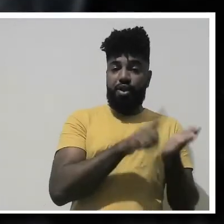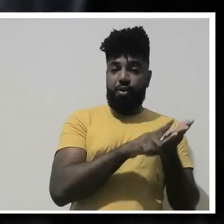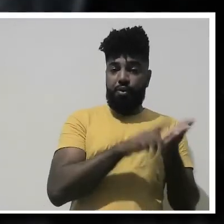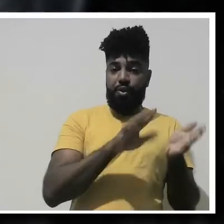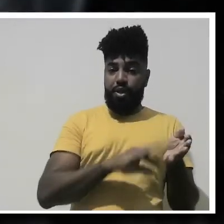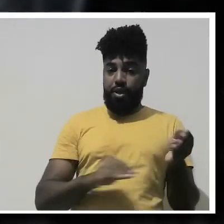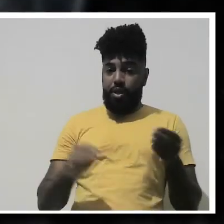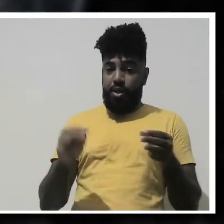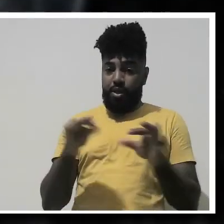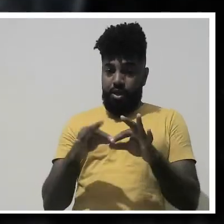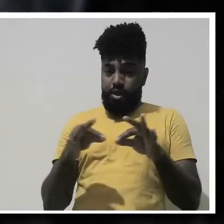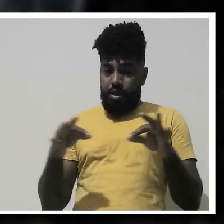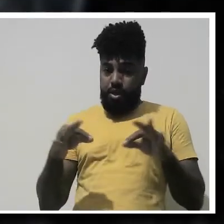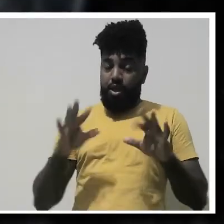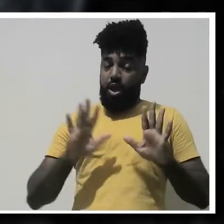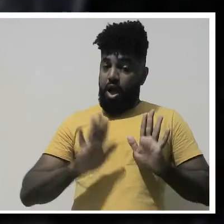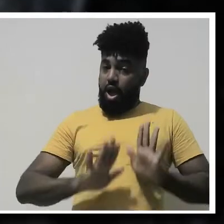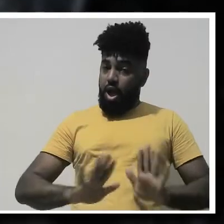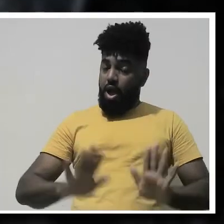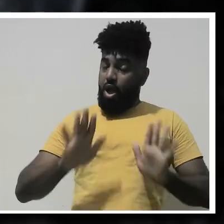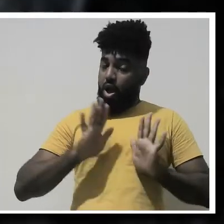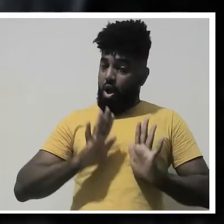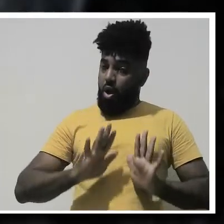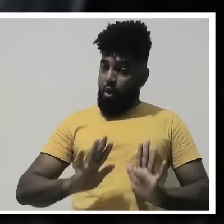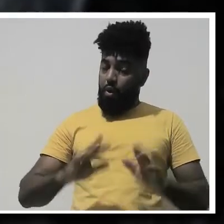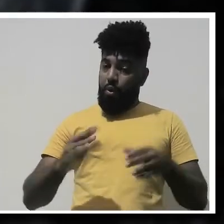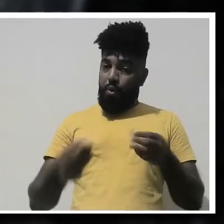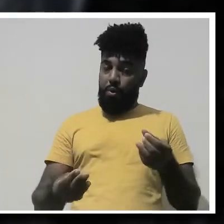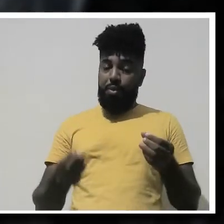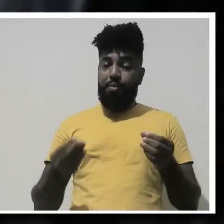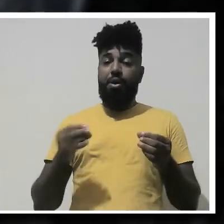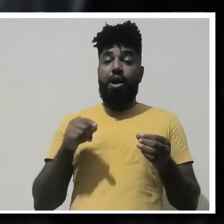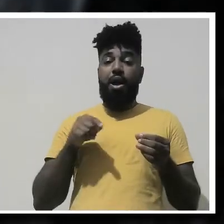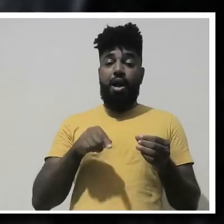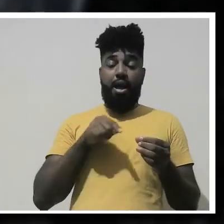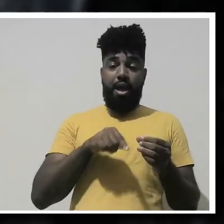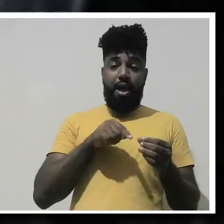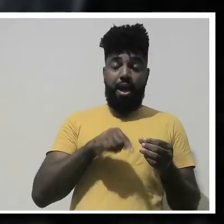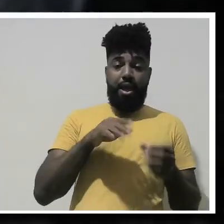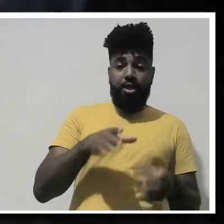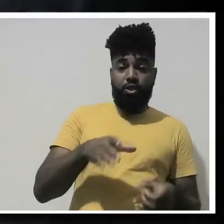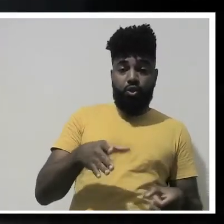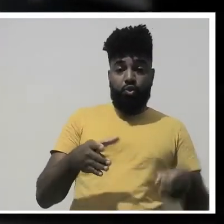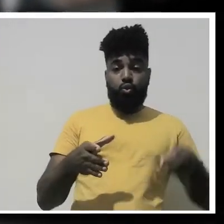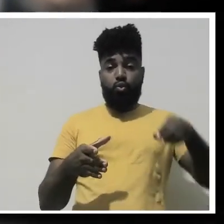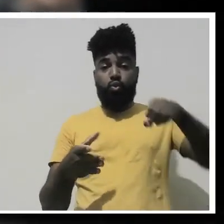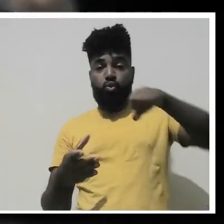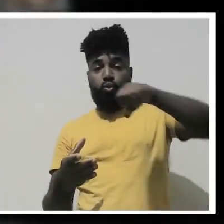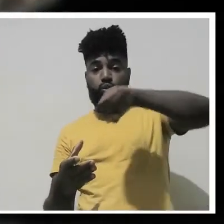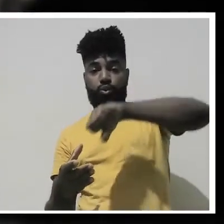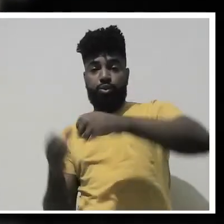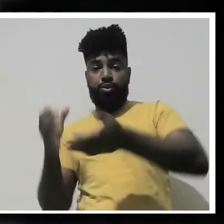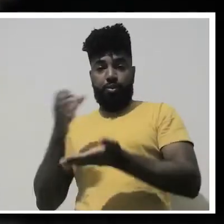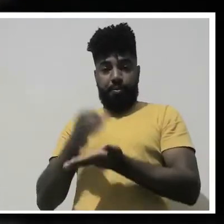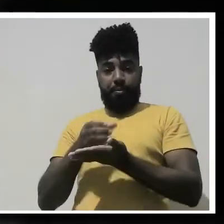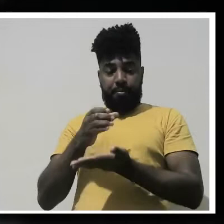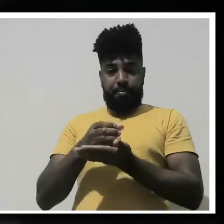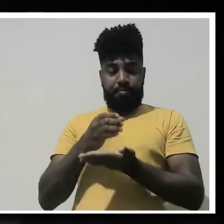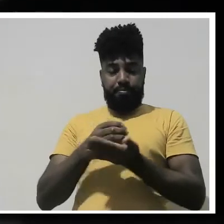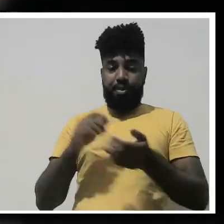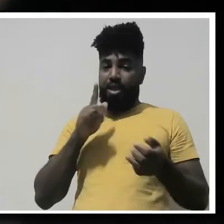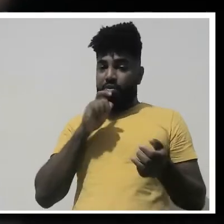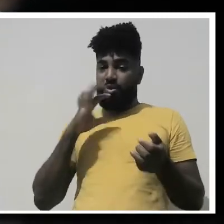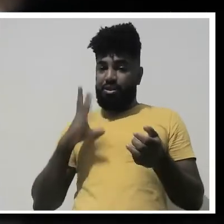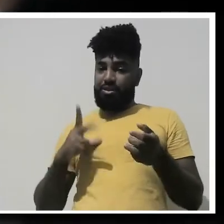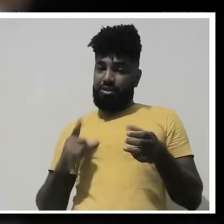pega esse papel alumínio, com cuidado, claro, para não cair nenhum cristalito para fora do papel alumínio, e você transfere isso tudo para um becker e vai com